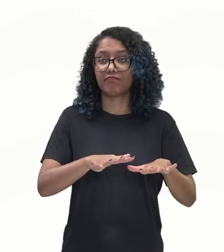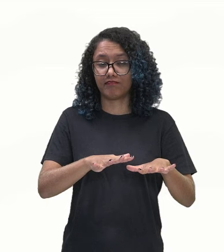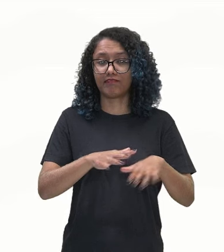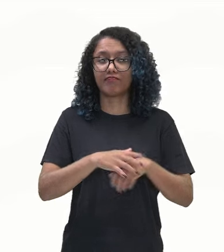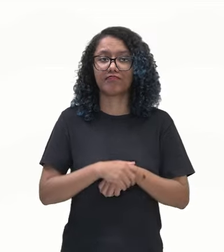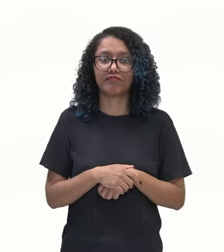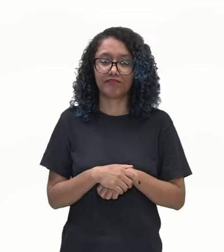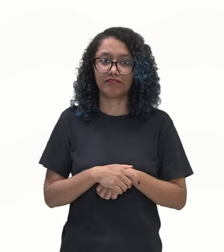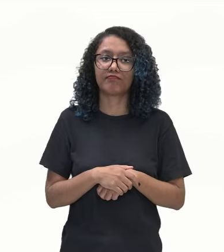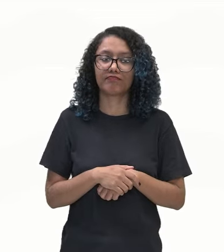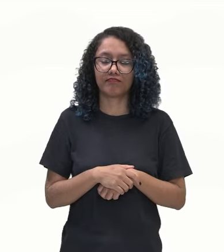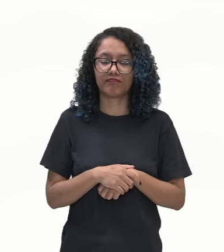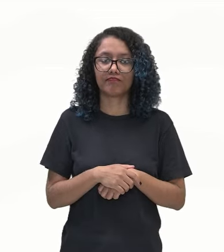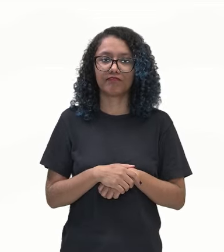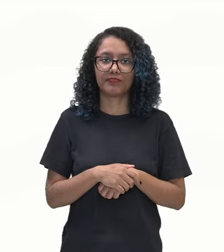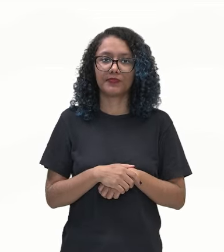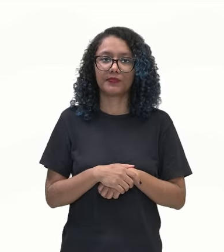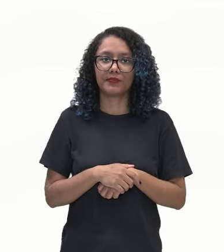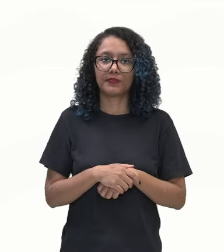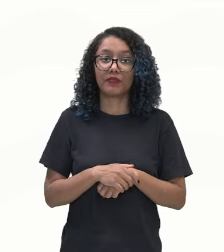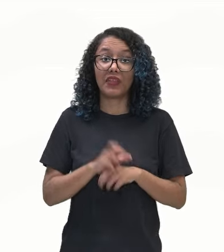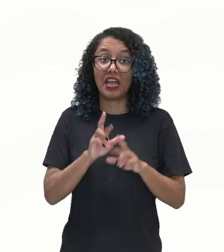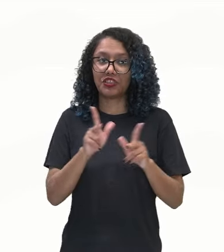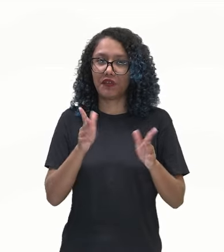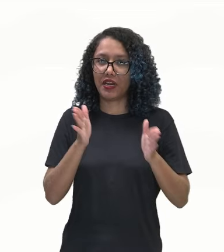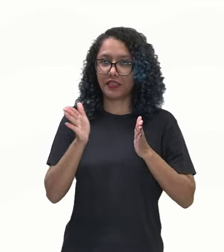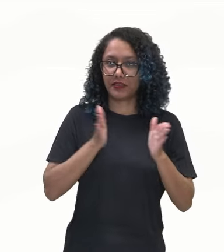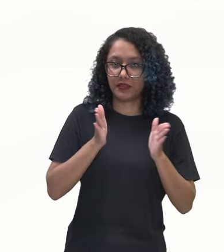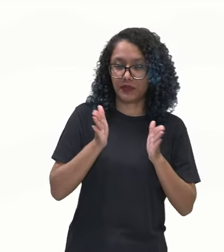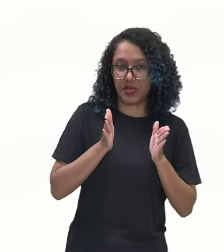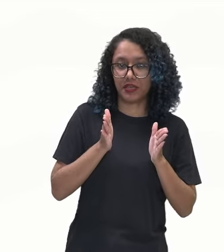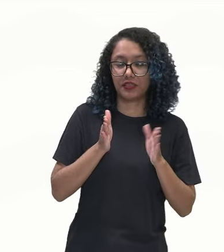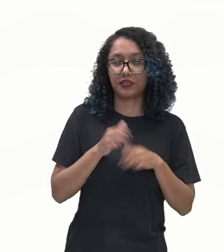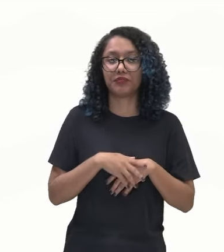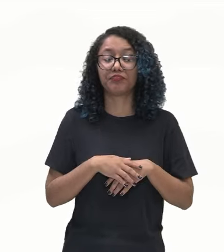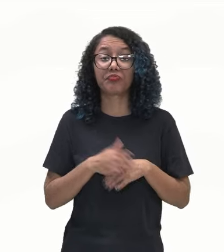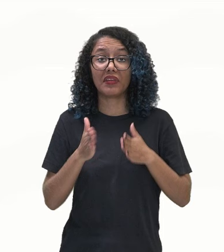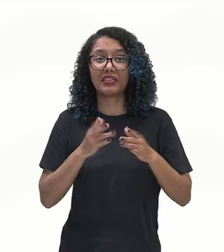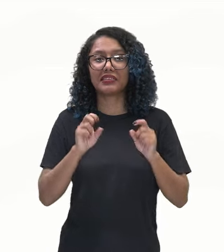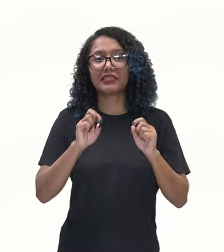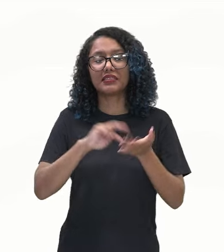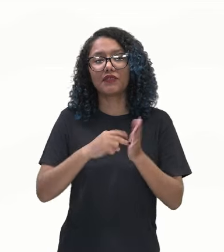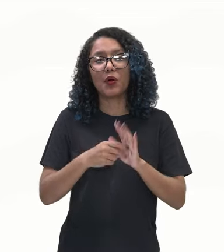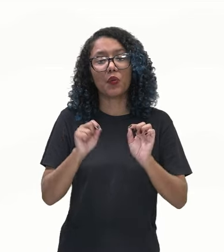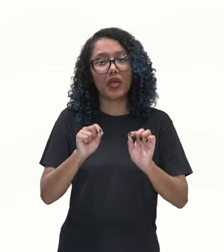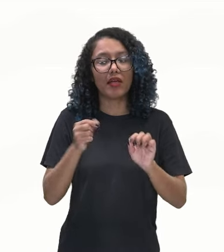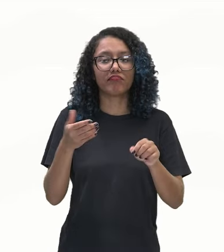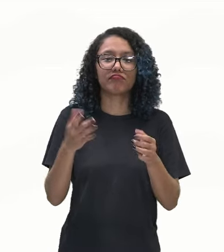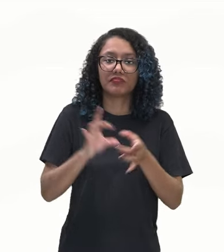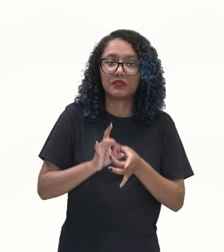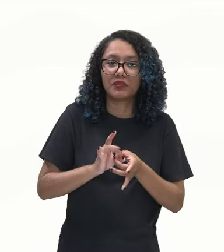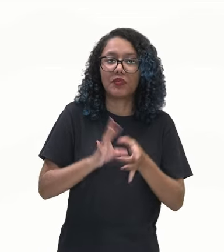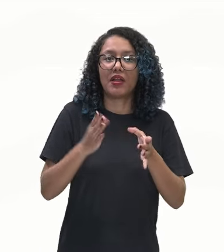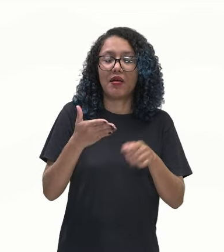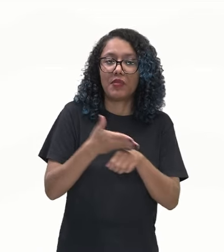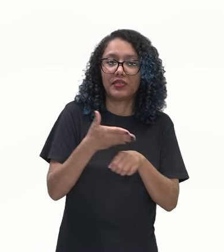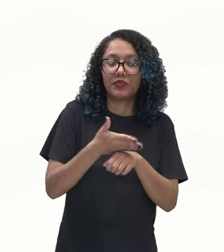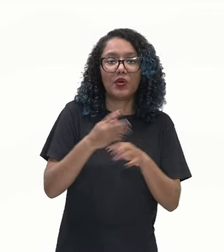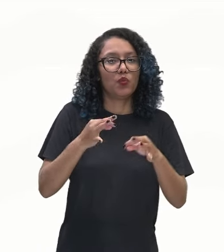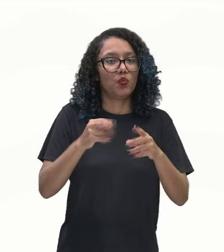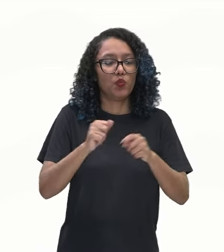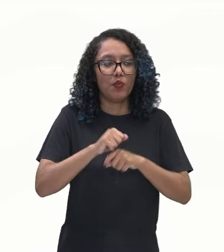a inclusão, tá? É diferente de acessibilidade. Acessibilidade é permitir mesmo que os indivíduos, né, que a população tenha acesso.